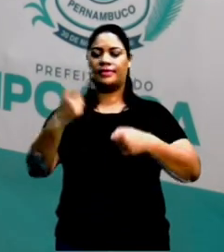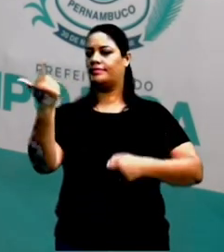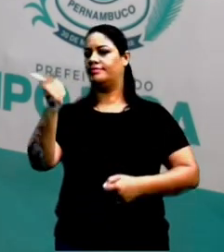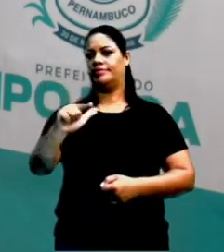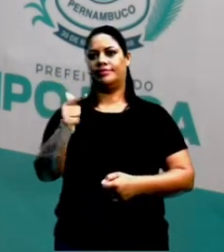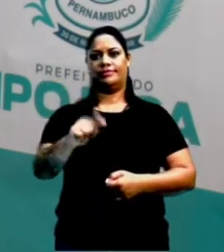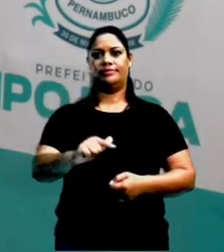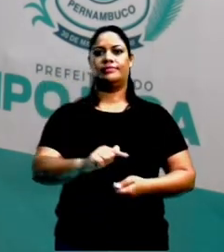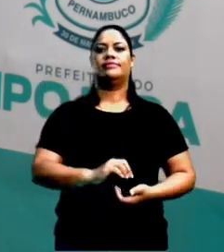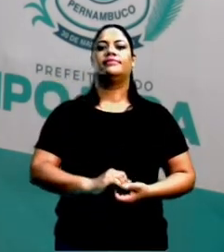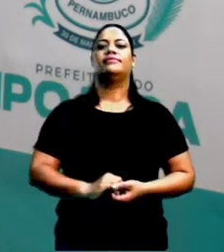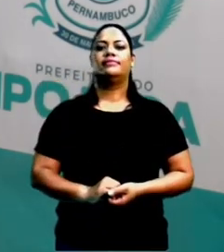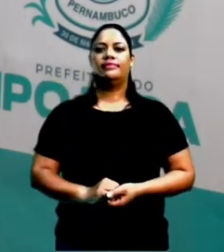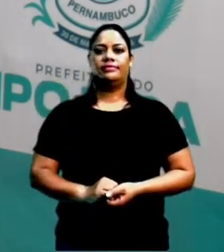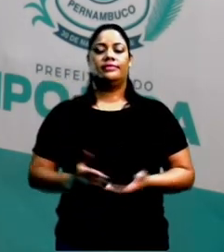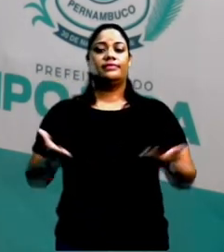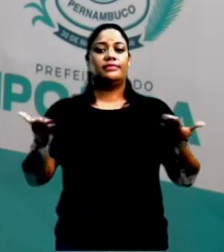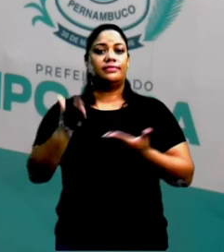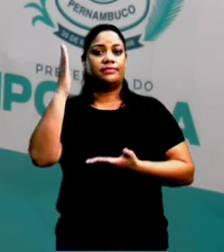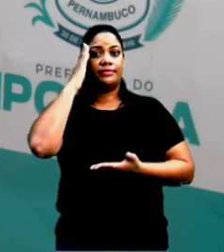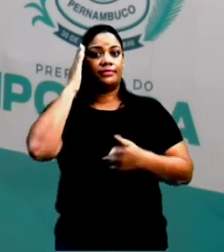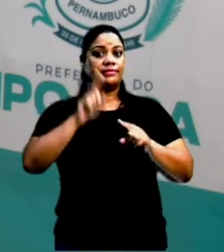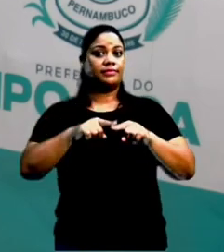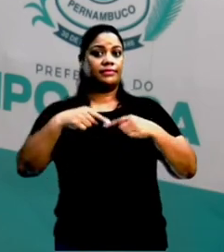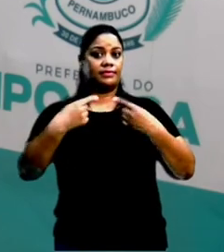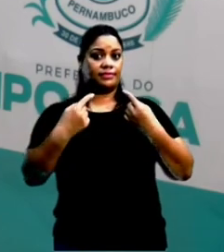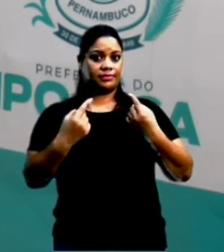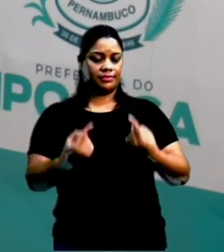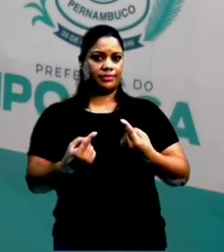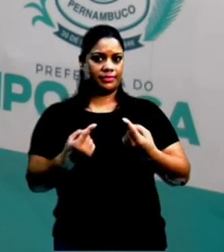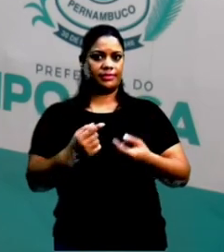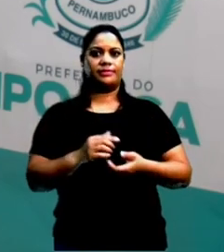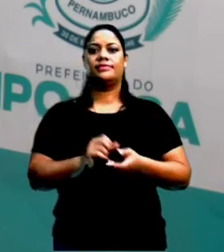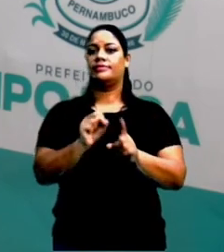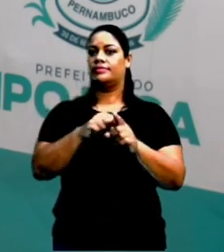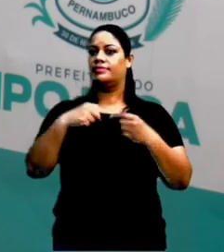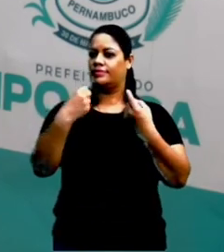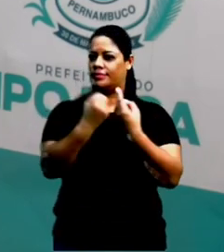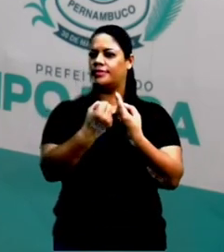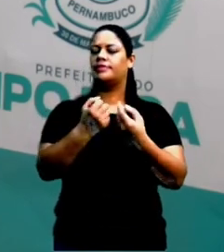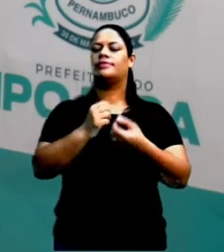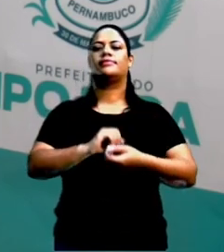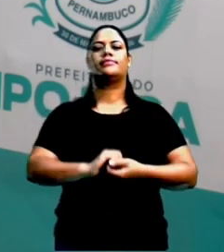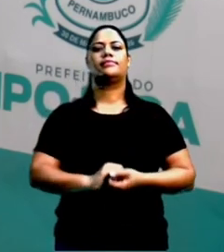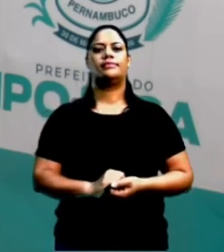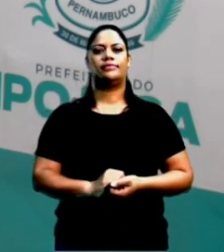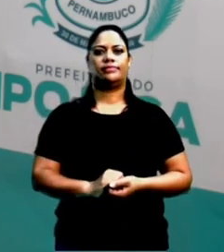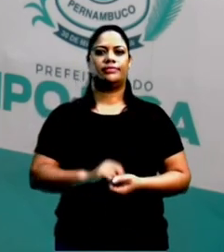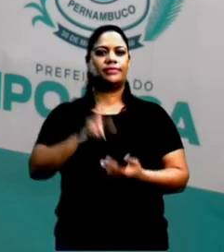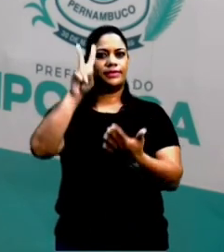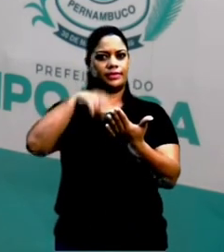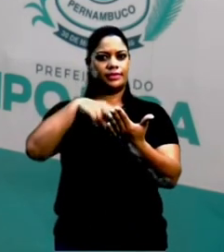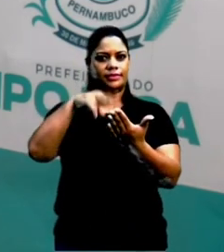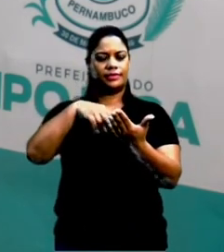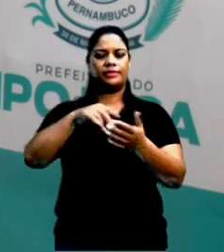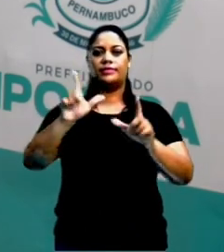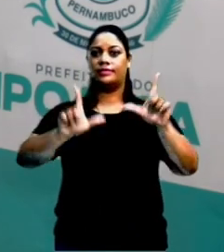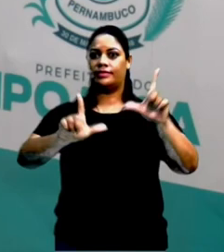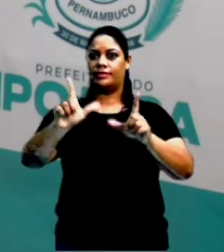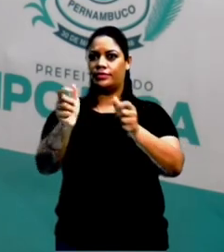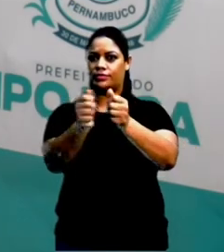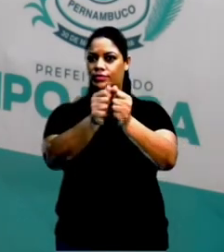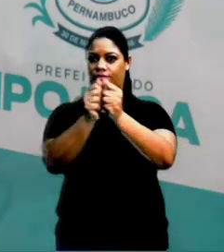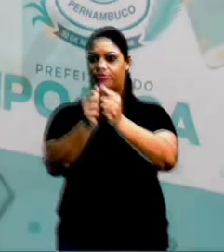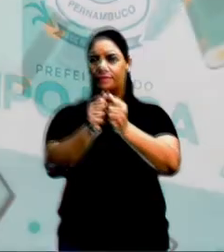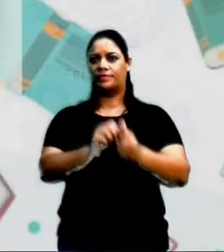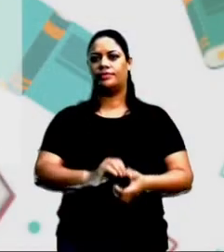verdade? Vamos entender agora um pouco mais sobre essa razão social, essa função. Leiam aí na sua telinha junto